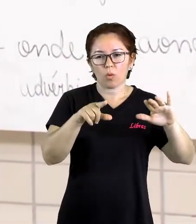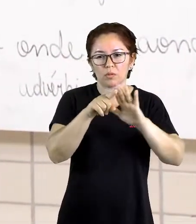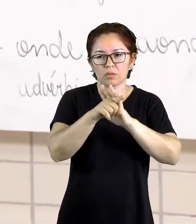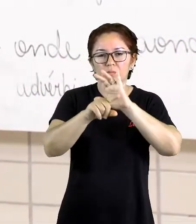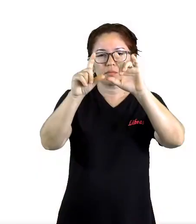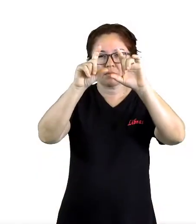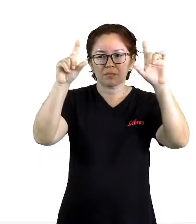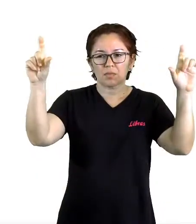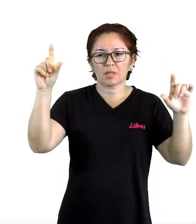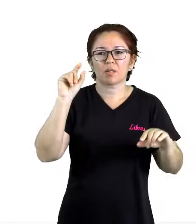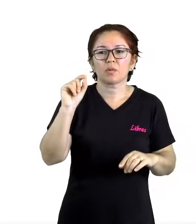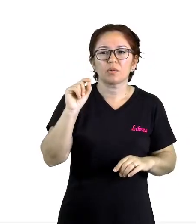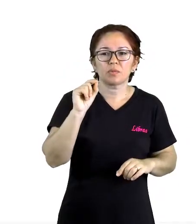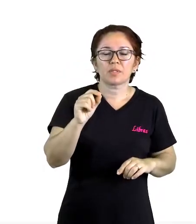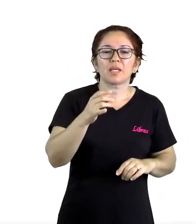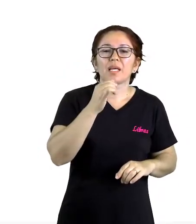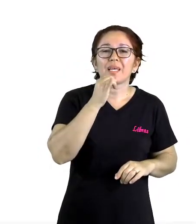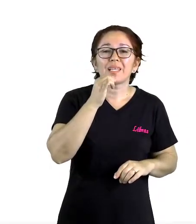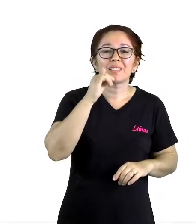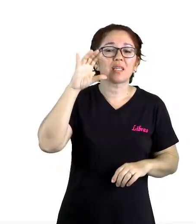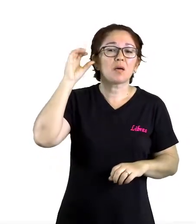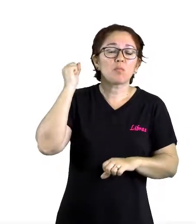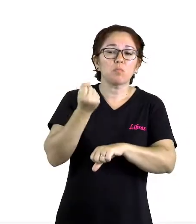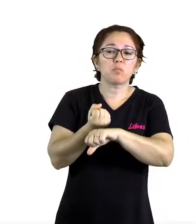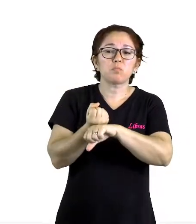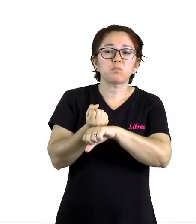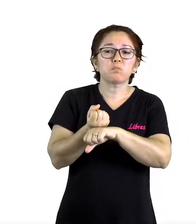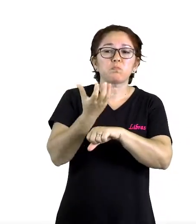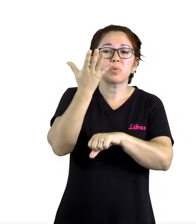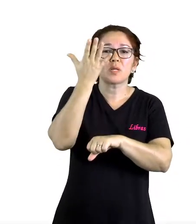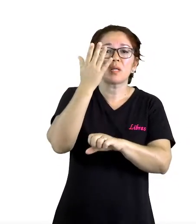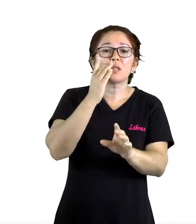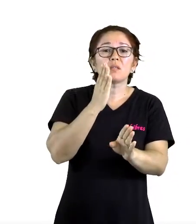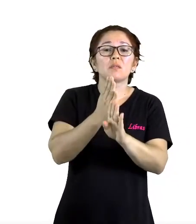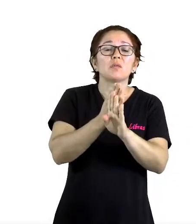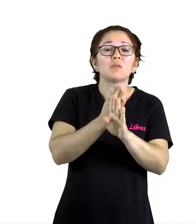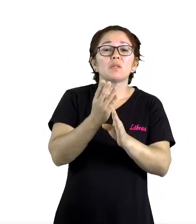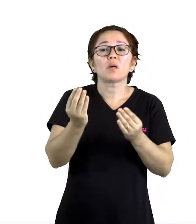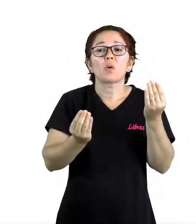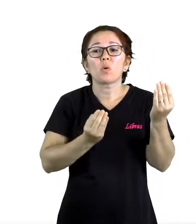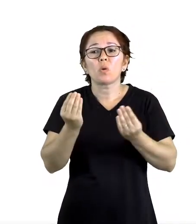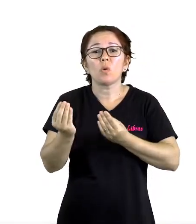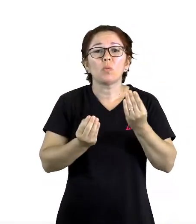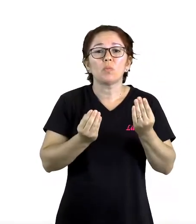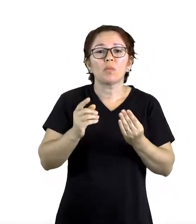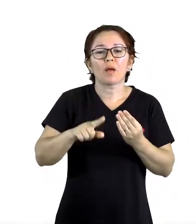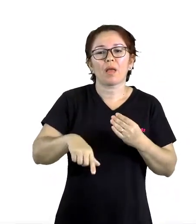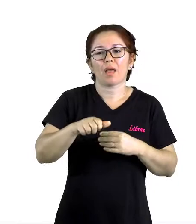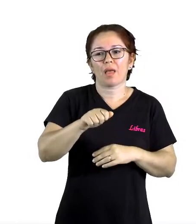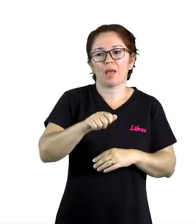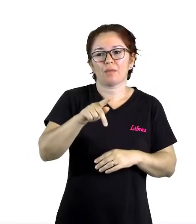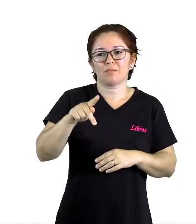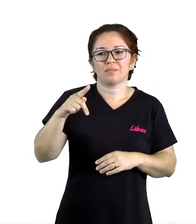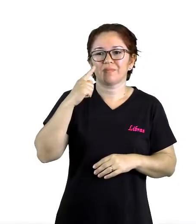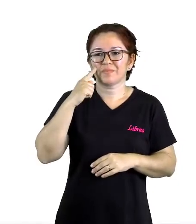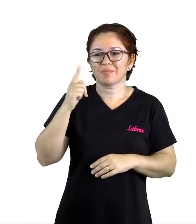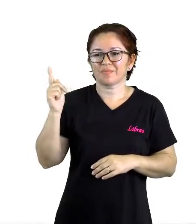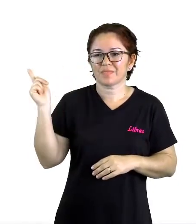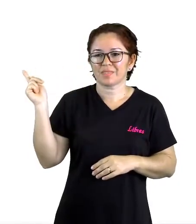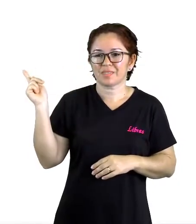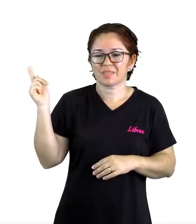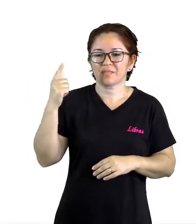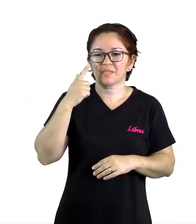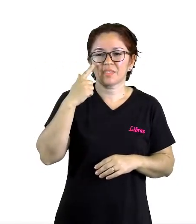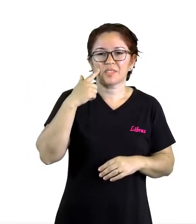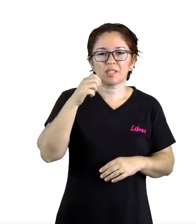podcast? Está lá naquele slide anterior. Olha aí os canais. Apple Podcast, Google Podcast.